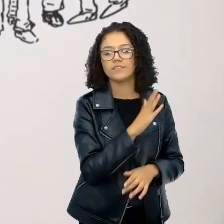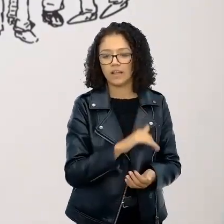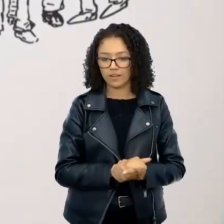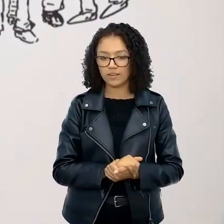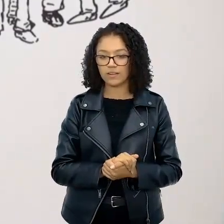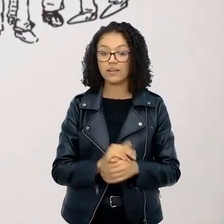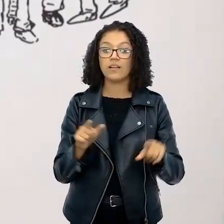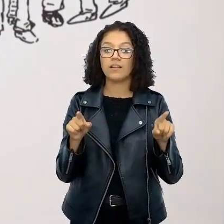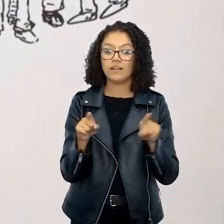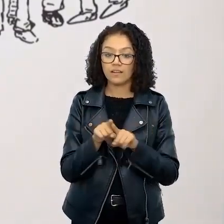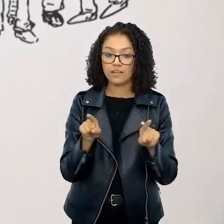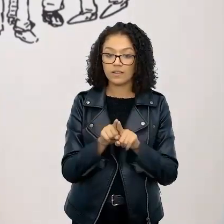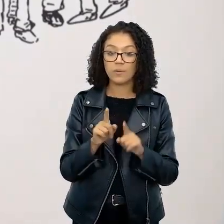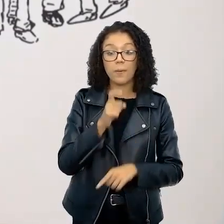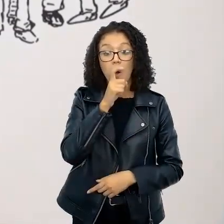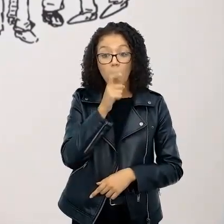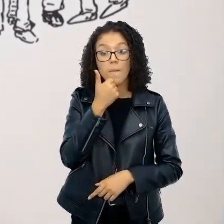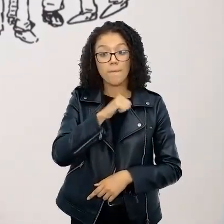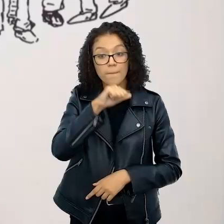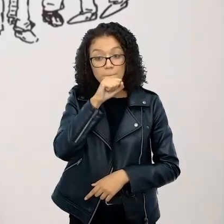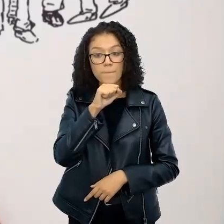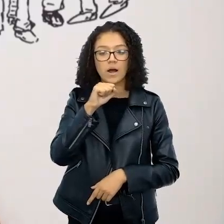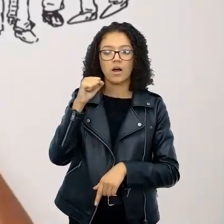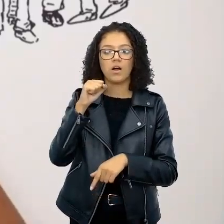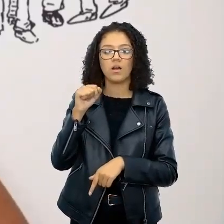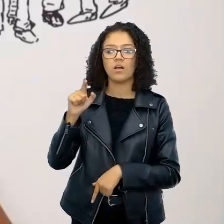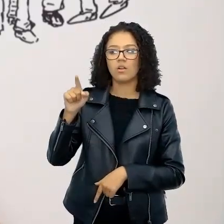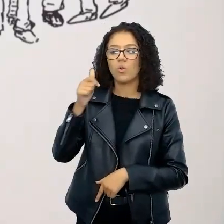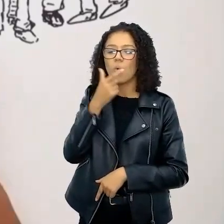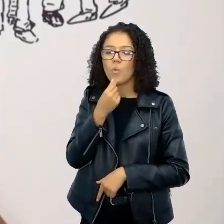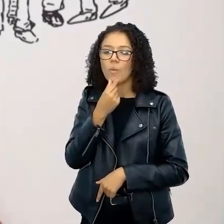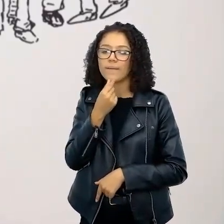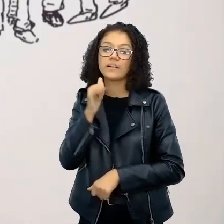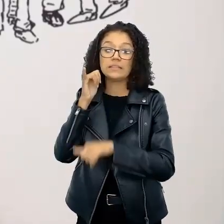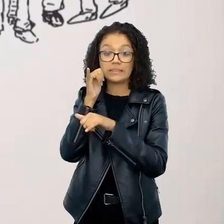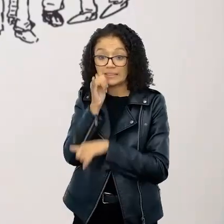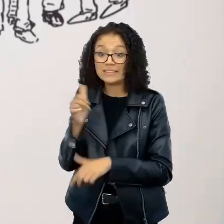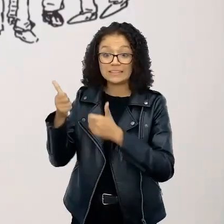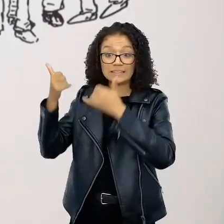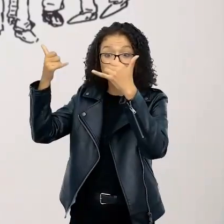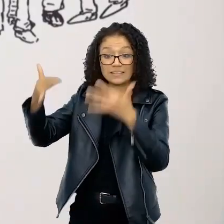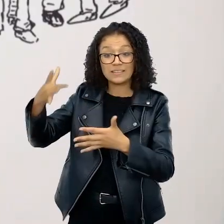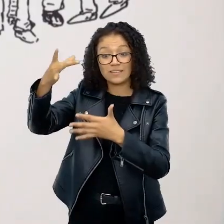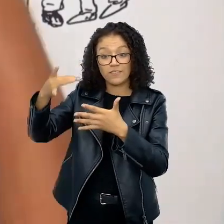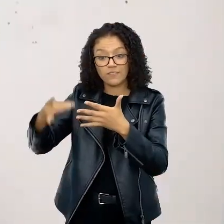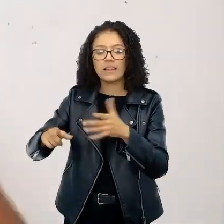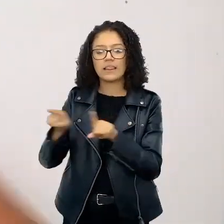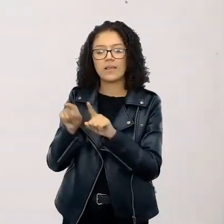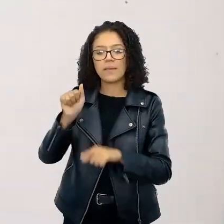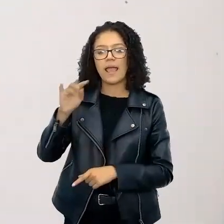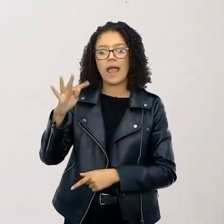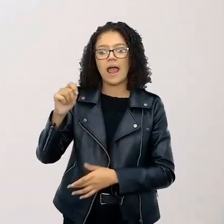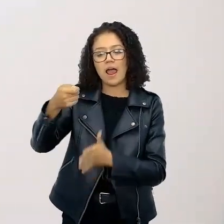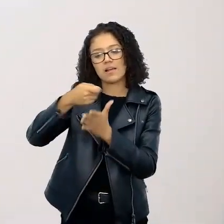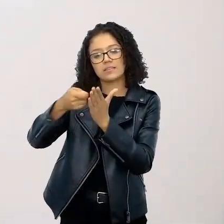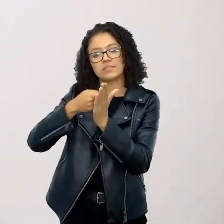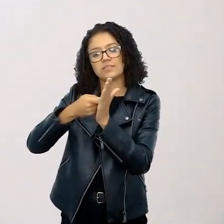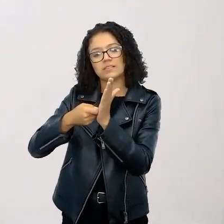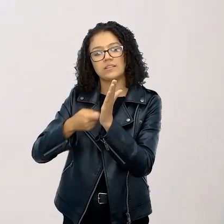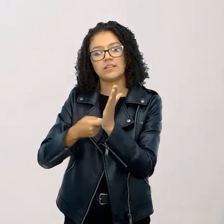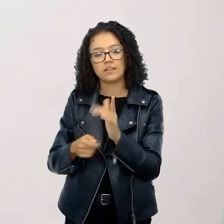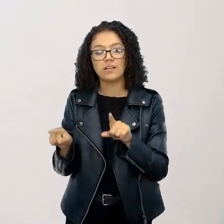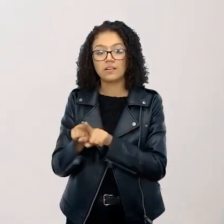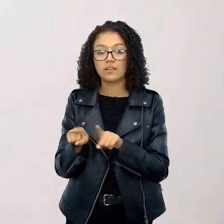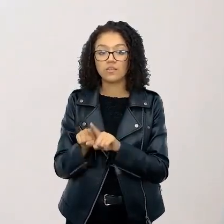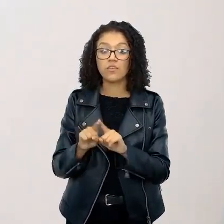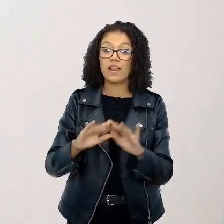Após contatar os pais ou responsáveis dos envolvidos e relatar a situação registrando em ata o ocorrido, conforme o Estatuto da Criança e do Adolescente,